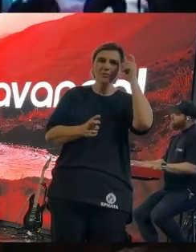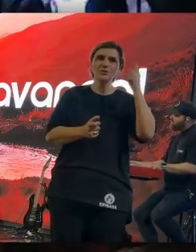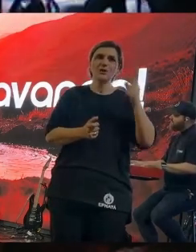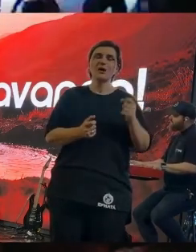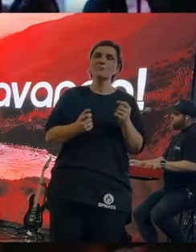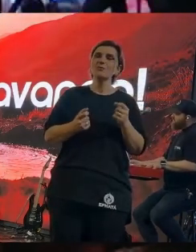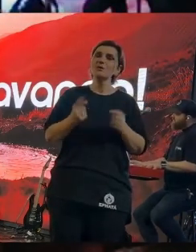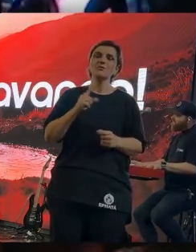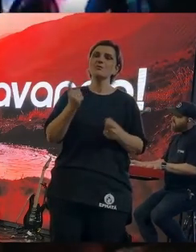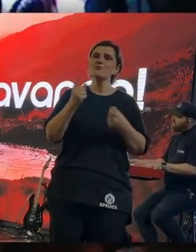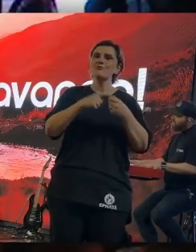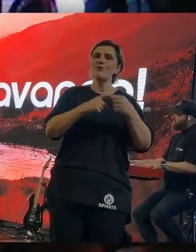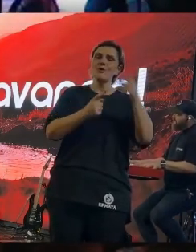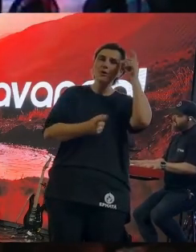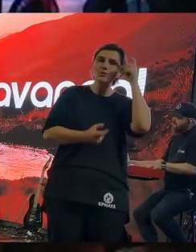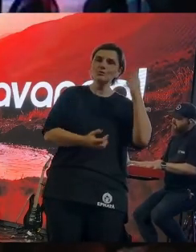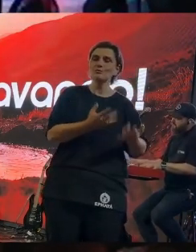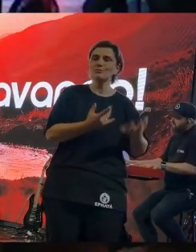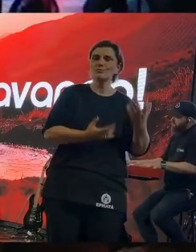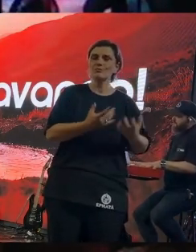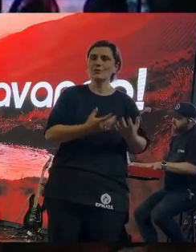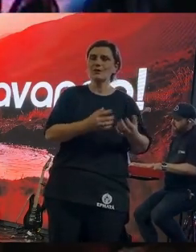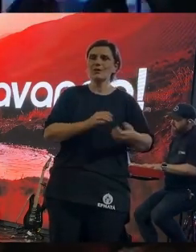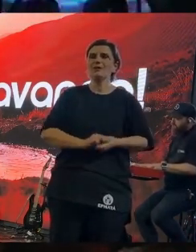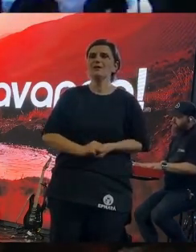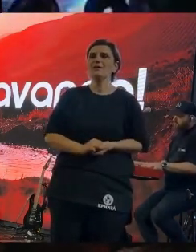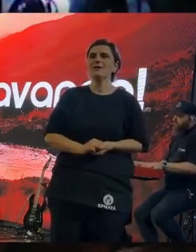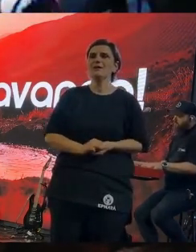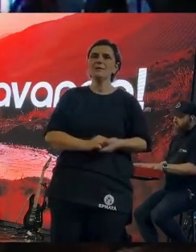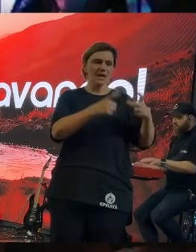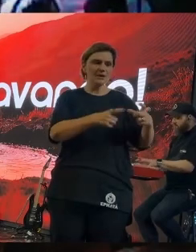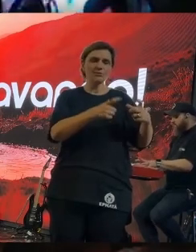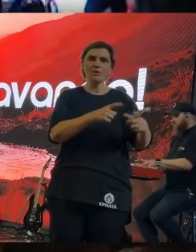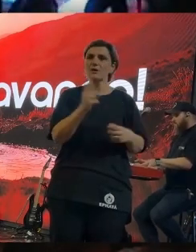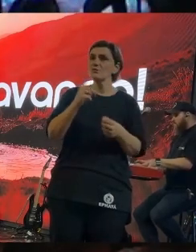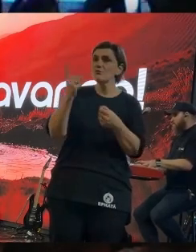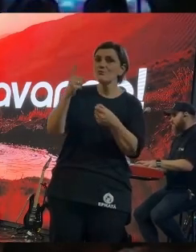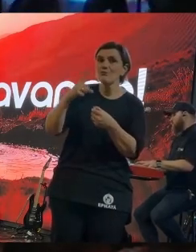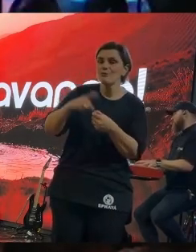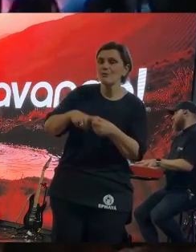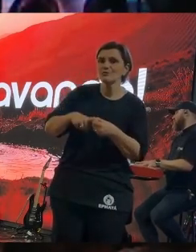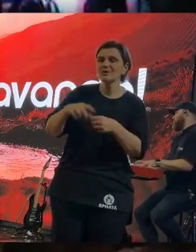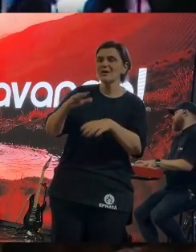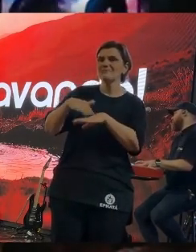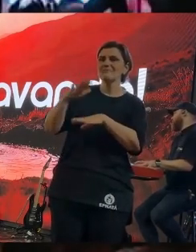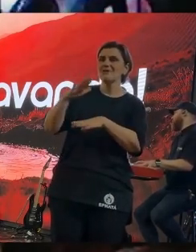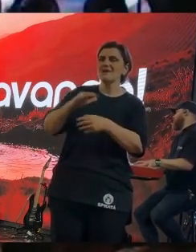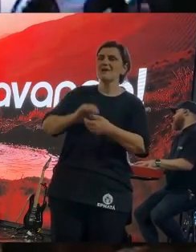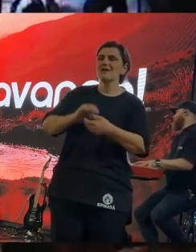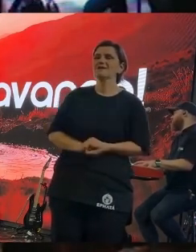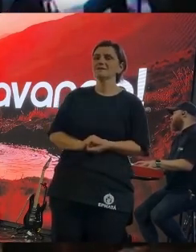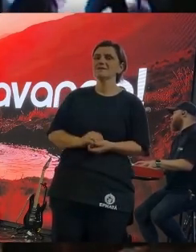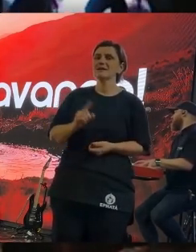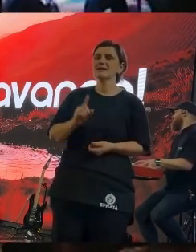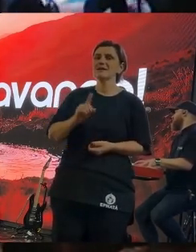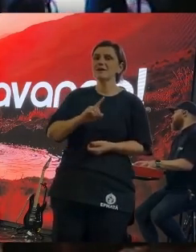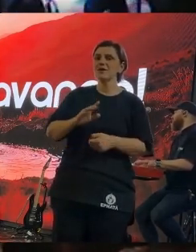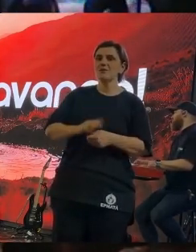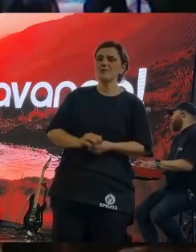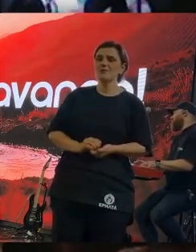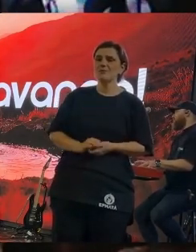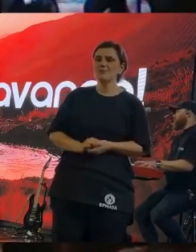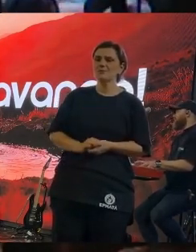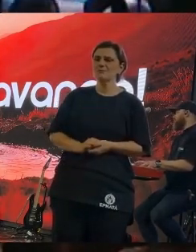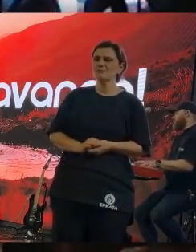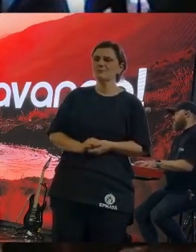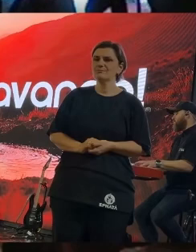volto mais, para aquele lugar eu não volto mais, para aquele lugar eu não volto mais, ali não é a minha vida, ali não